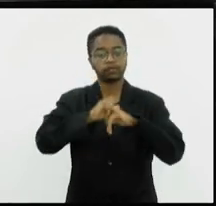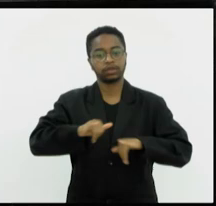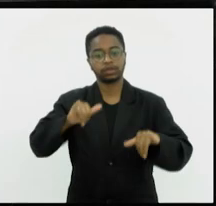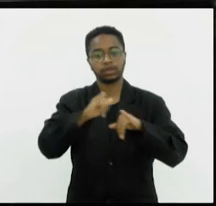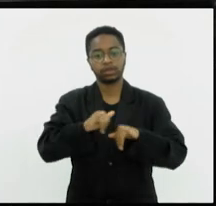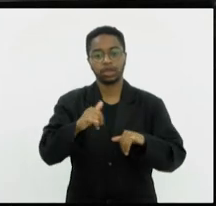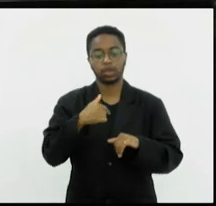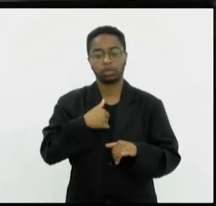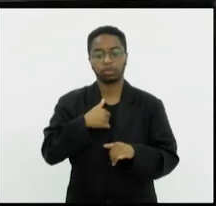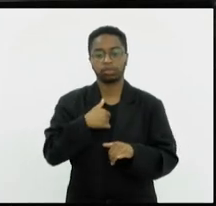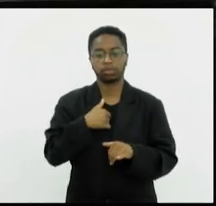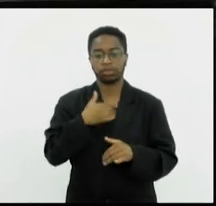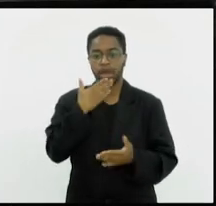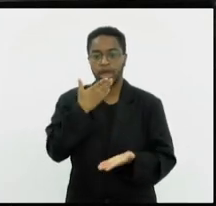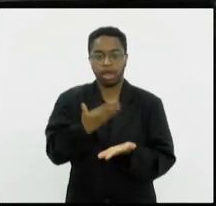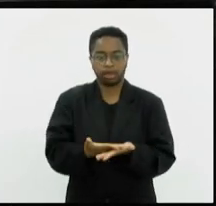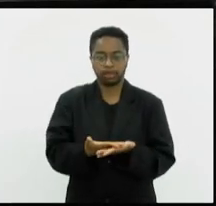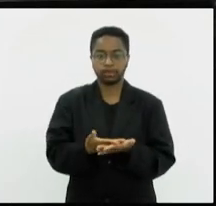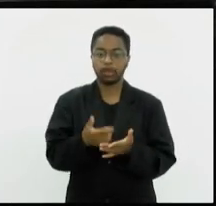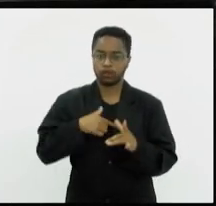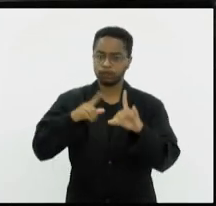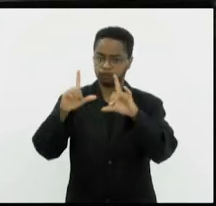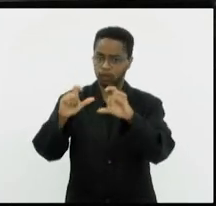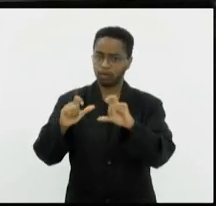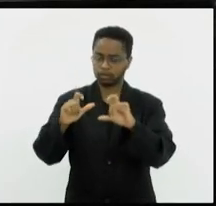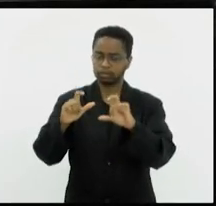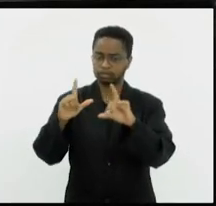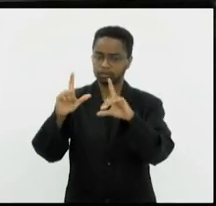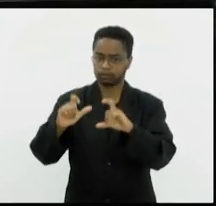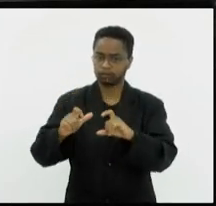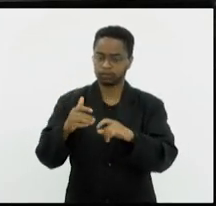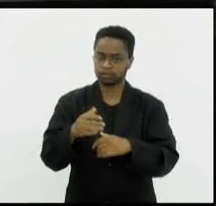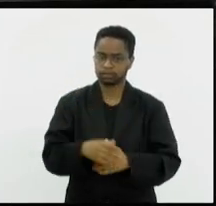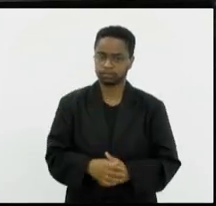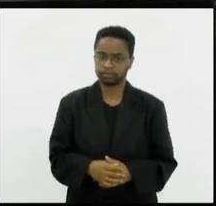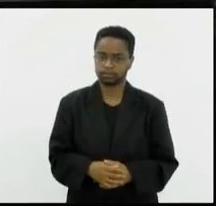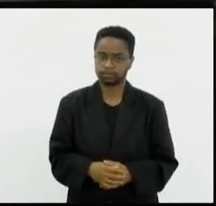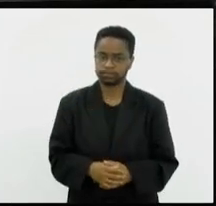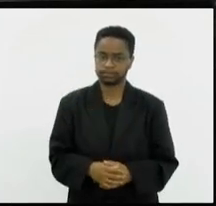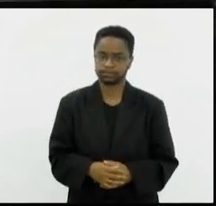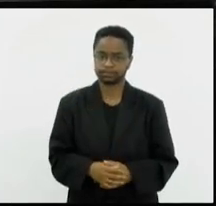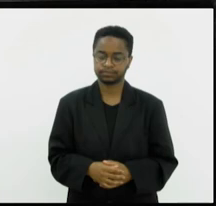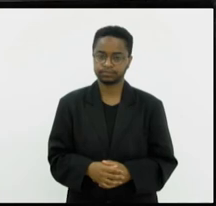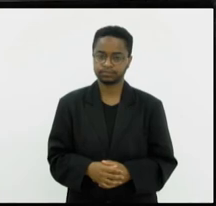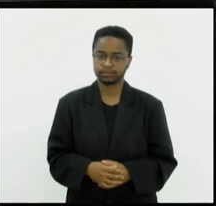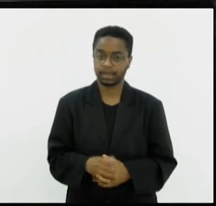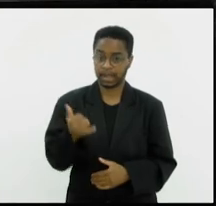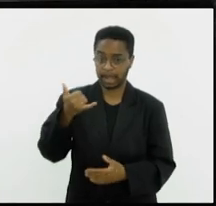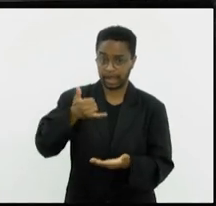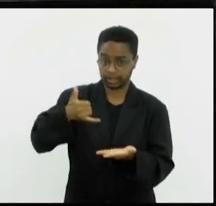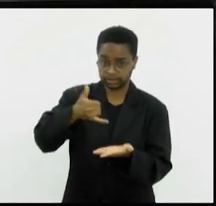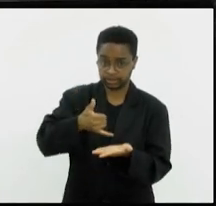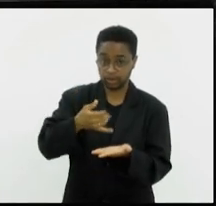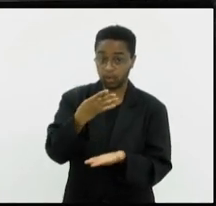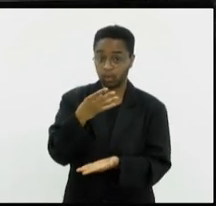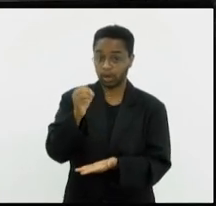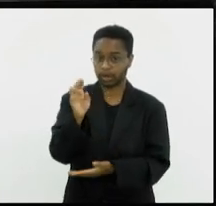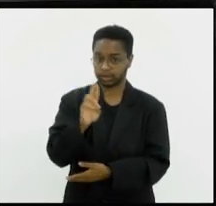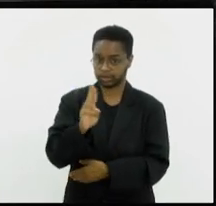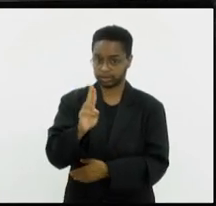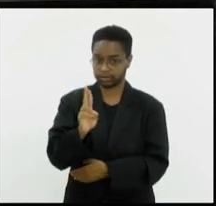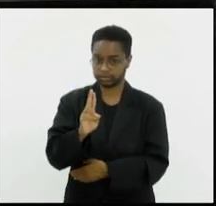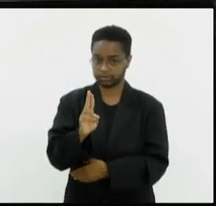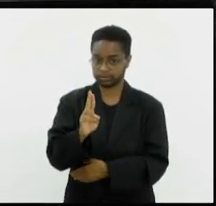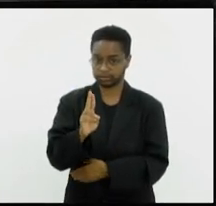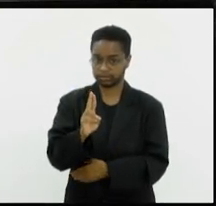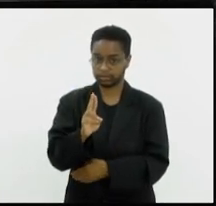caí para trás e fotografei um azeite R 40